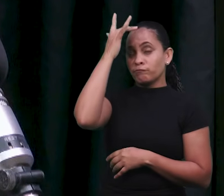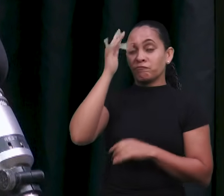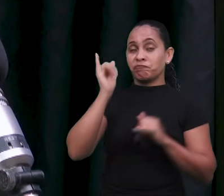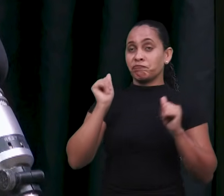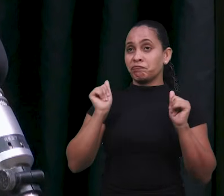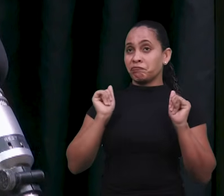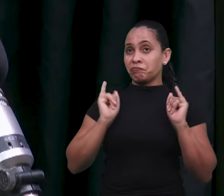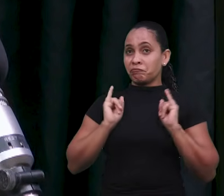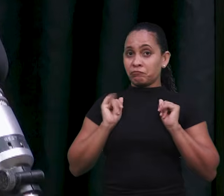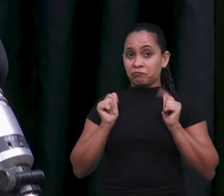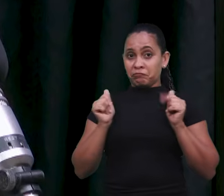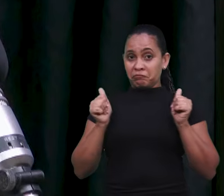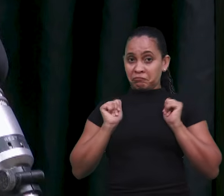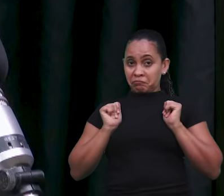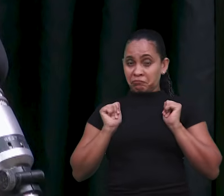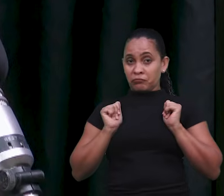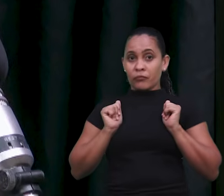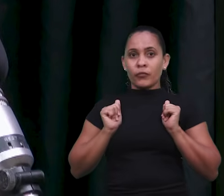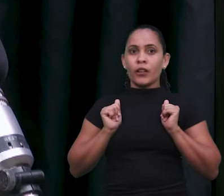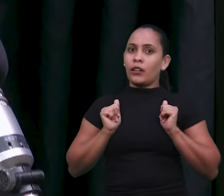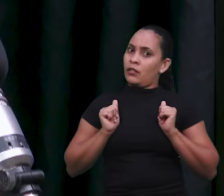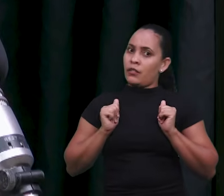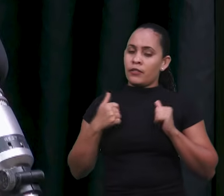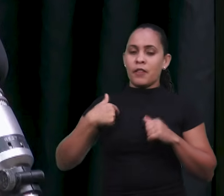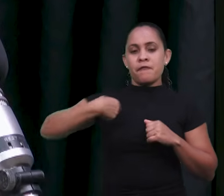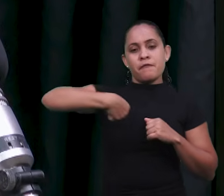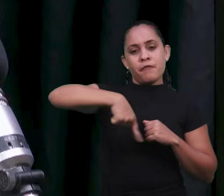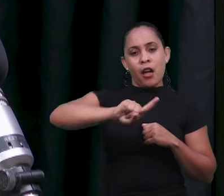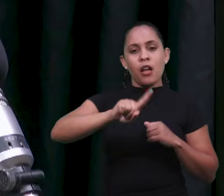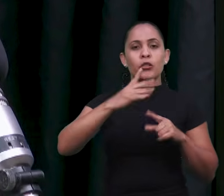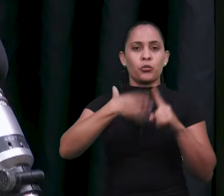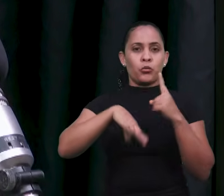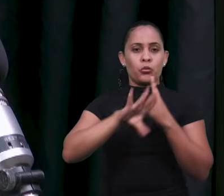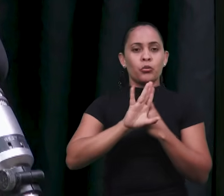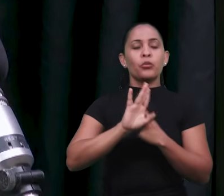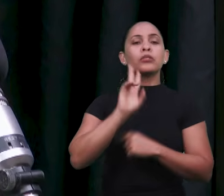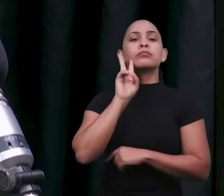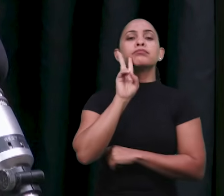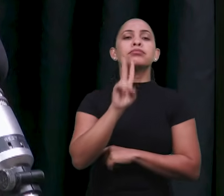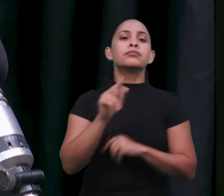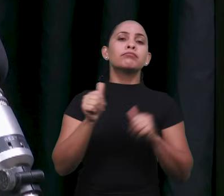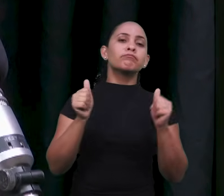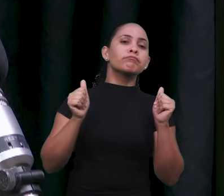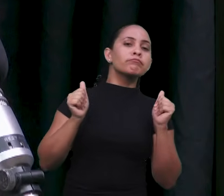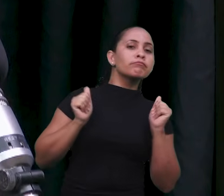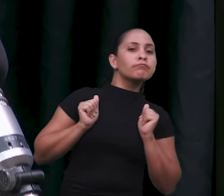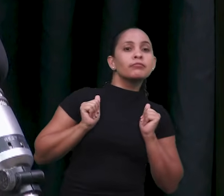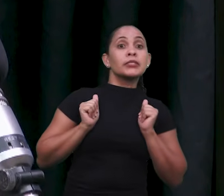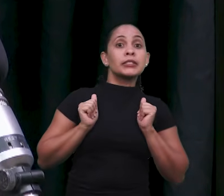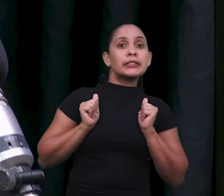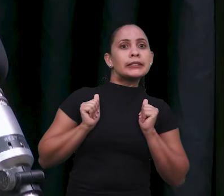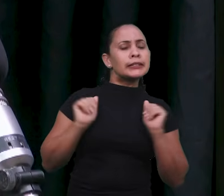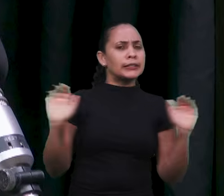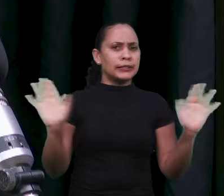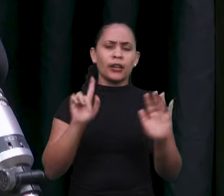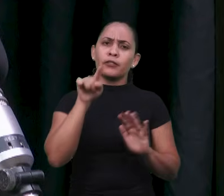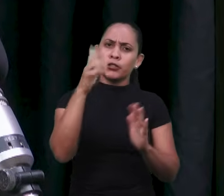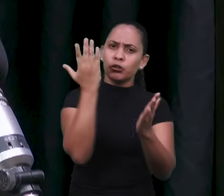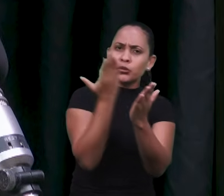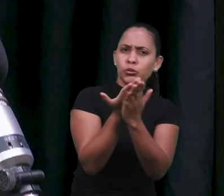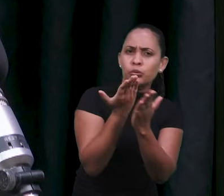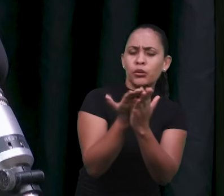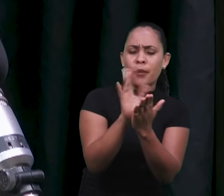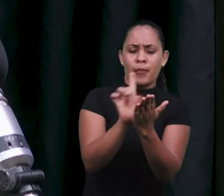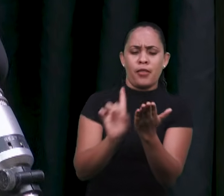que apático, você só vai, assiste o culto e fica apático. Não. Você estuda a